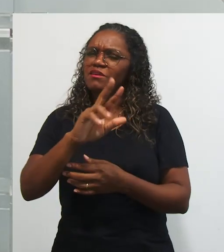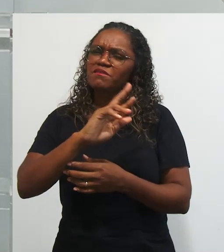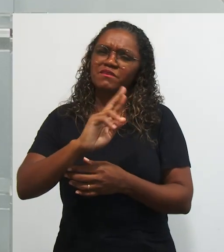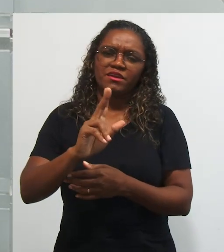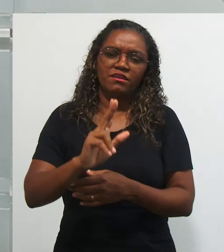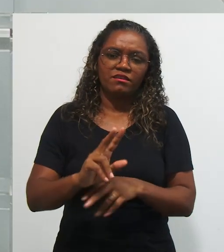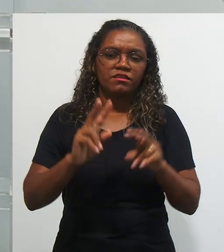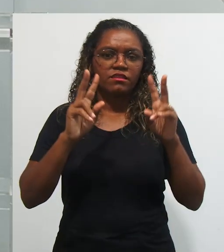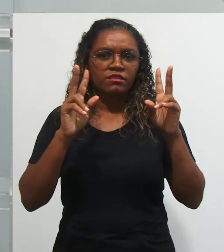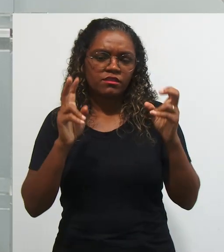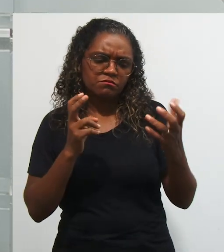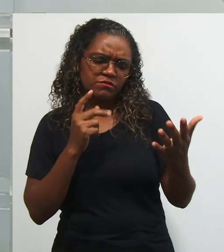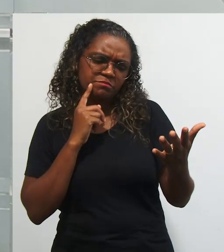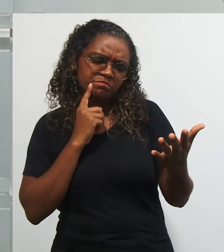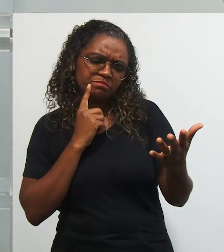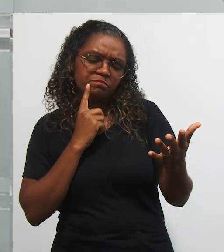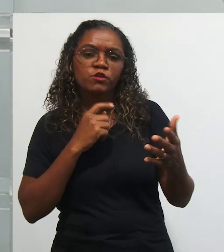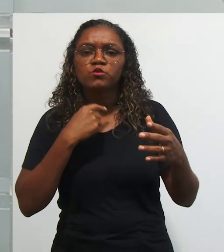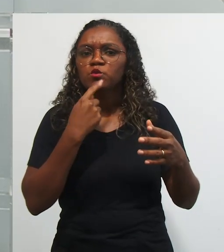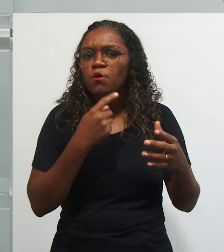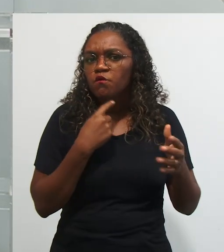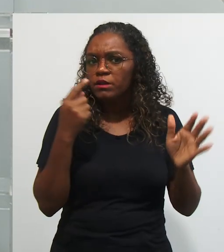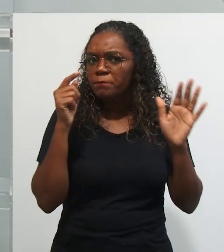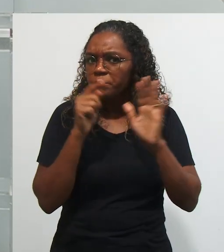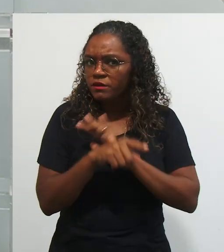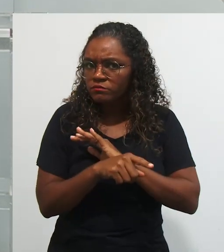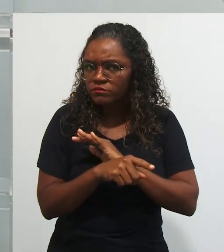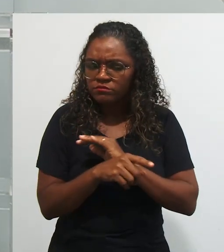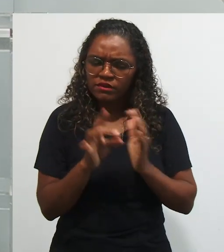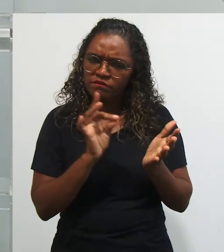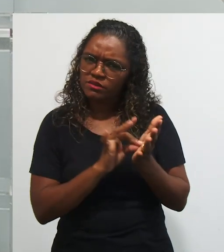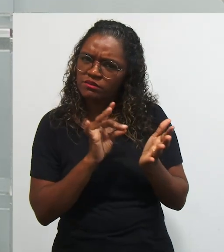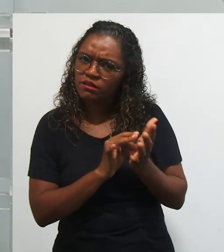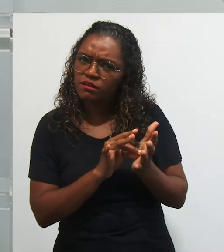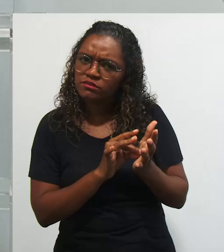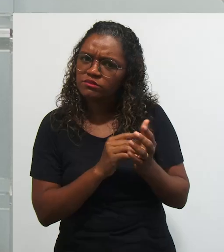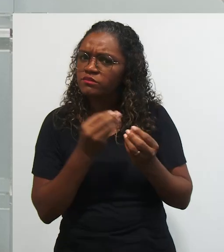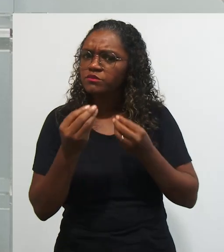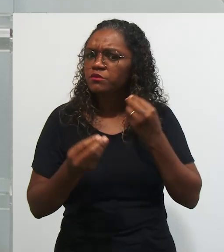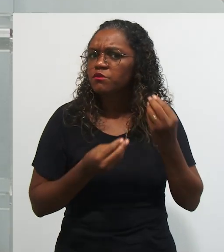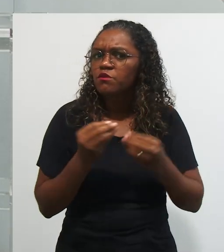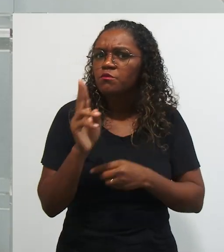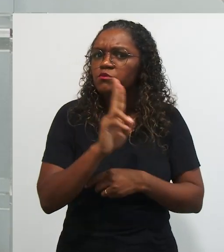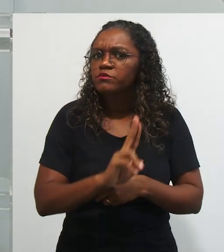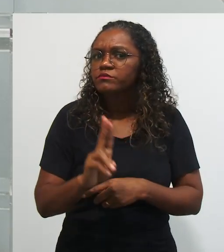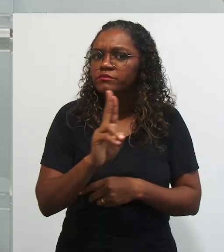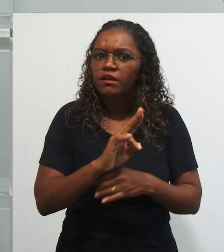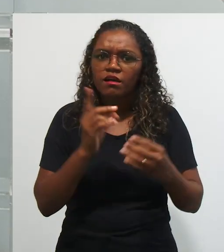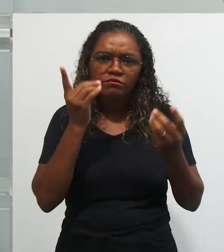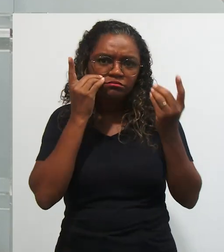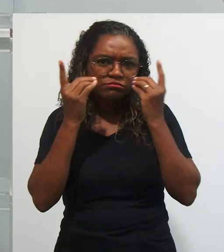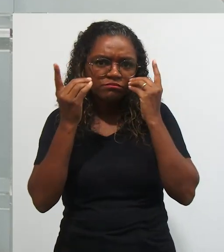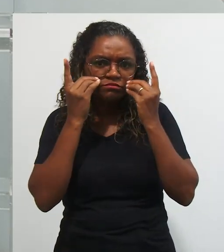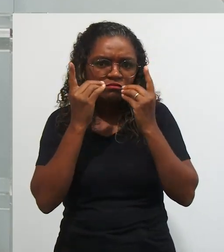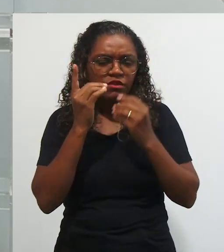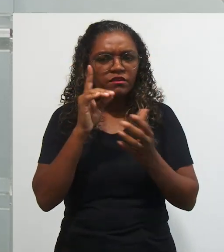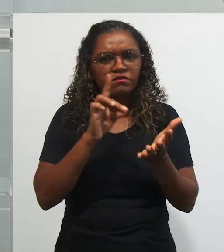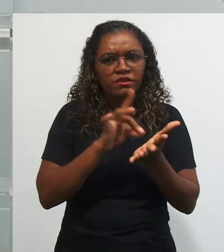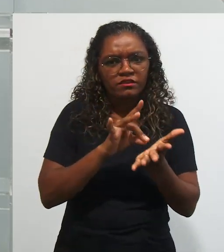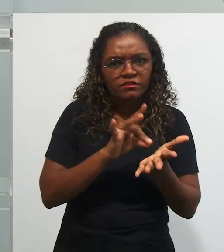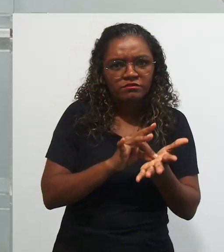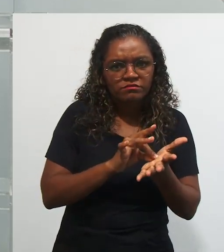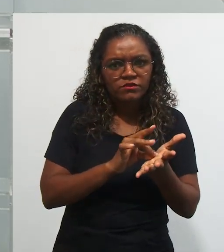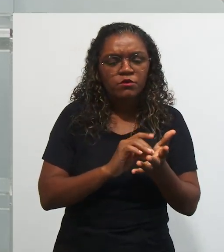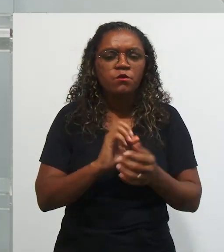mas são verdadeiros? Até que ponto são verdadeiros? Como que eu posso usar esses dados, se são verdadeiros,